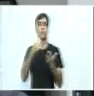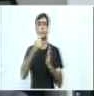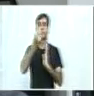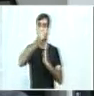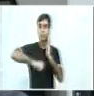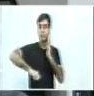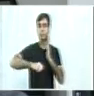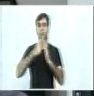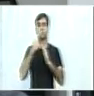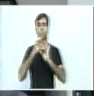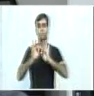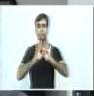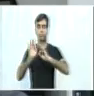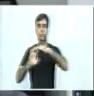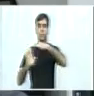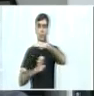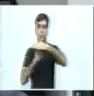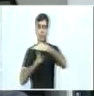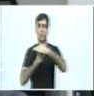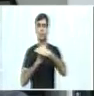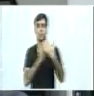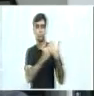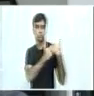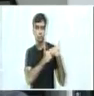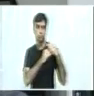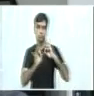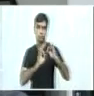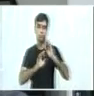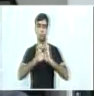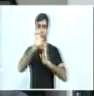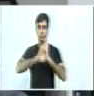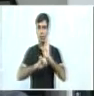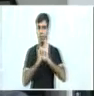de empresa responsável pelo processo seletivo